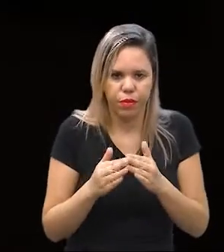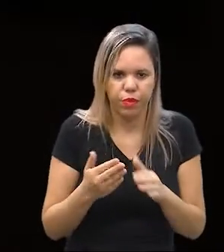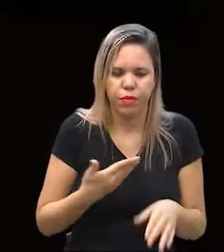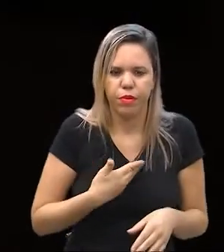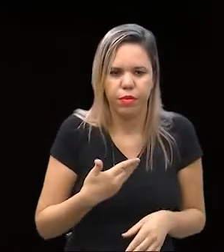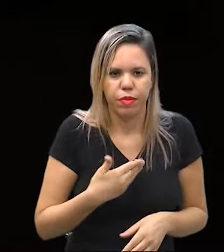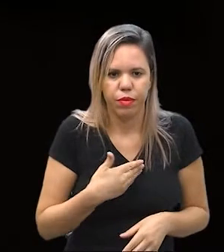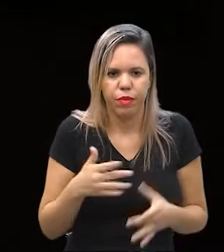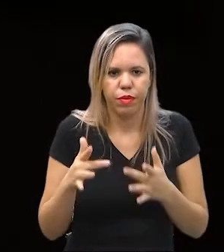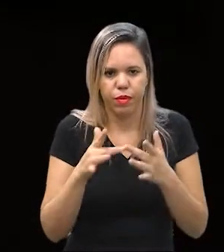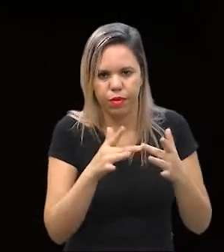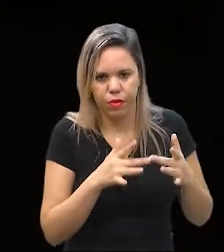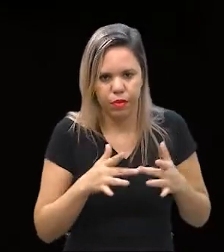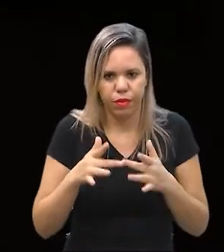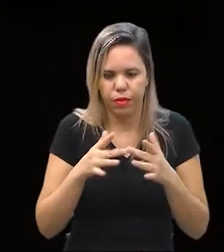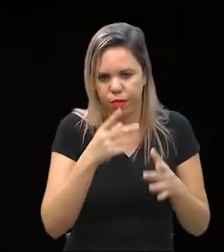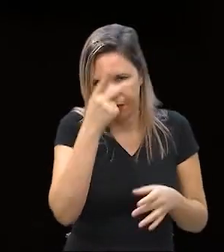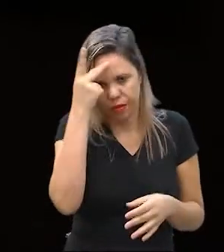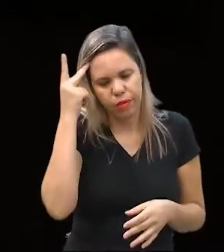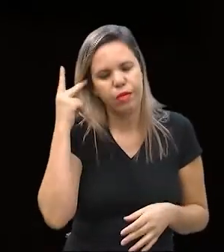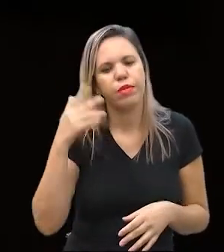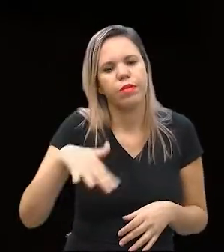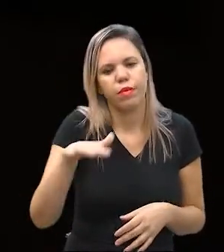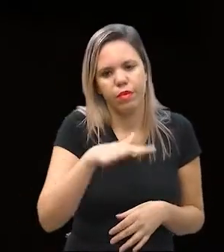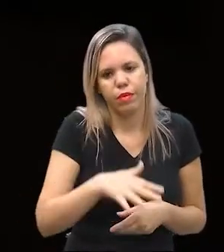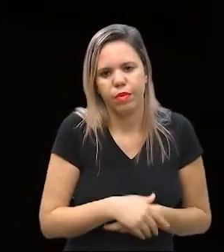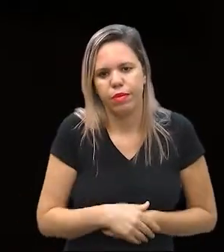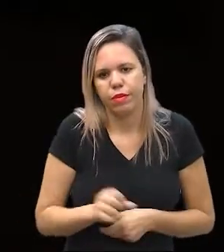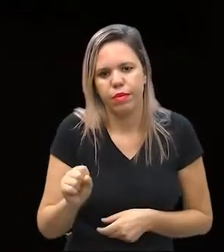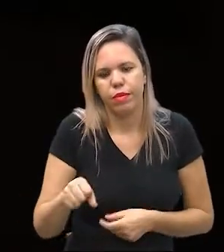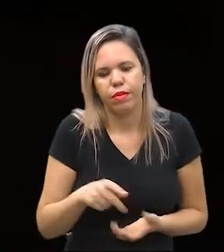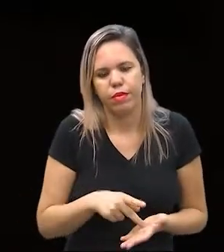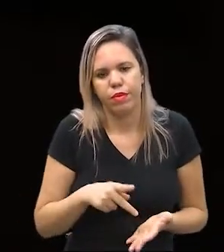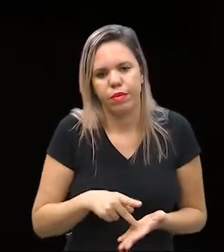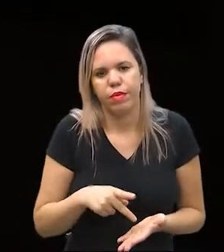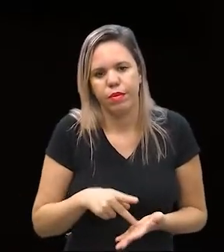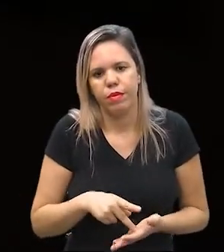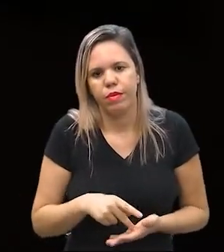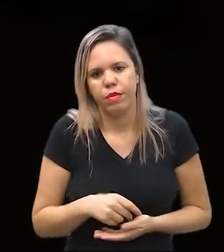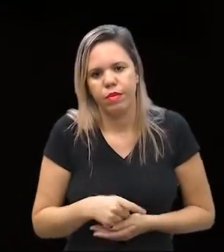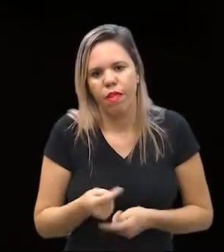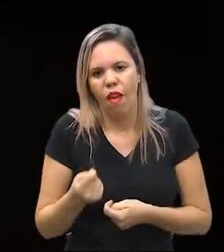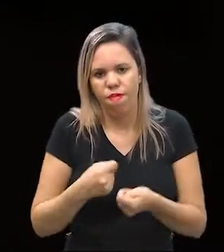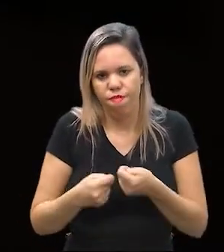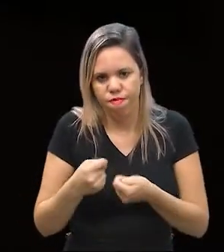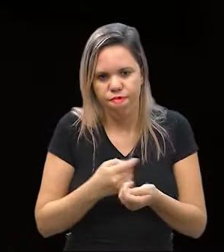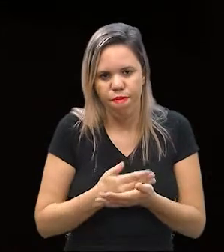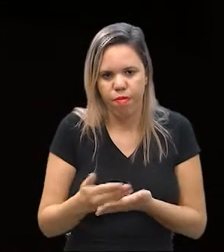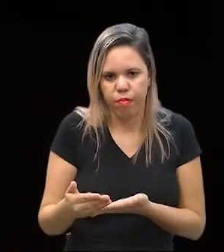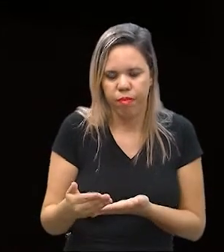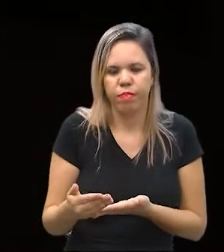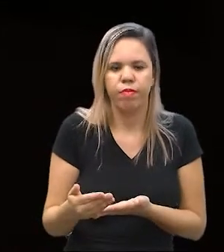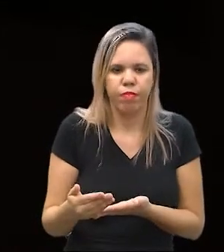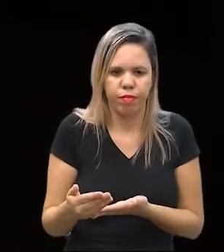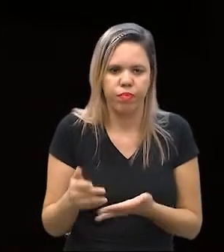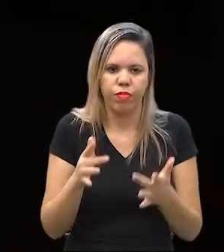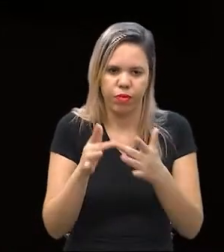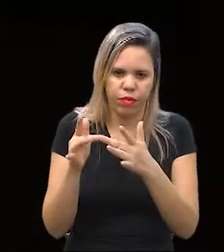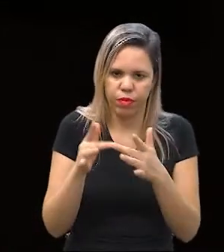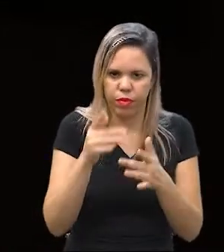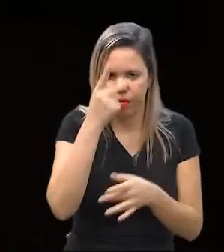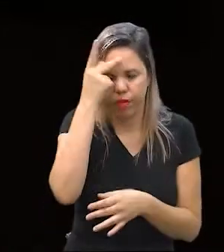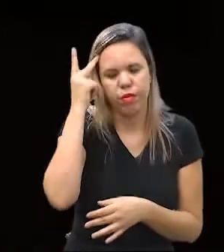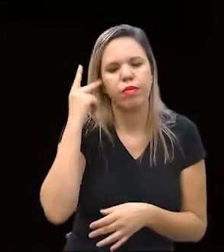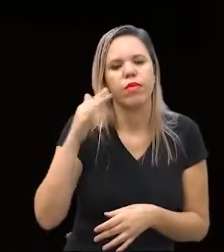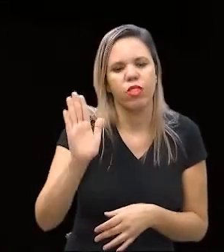que Uma ela já rede de vinha passar contatos final de semana. pessoais, né? Sim. O Exatamente. negócio começou com a Com rede a de rede de contatos contato.